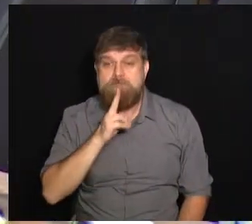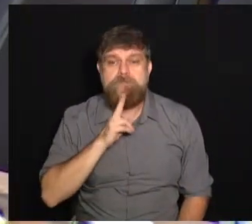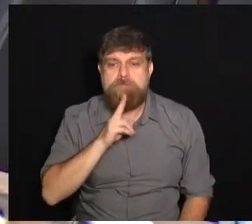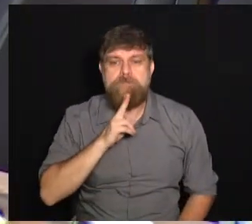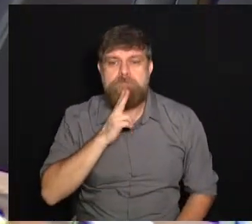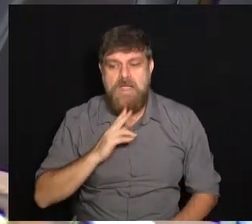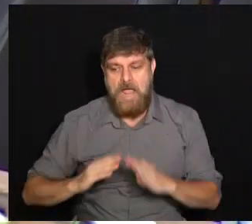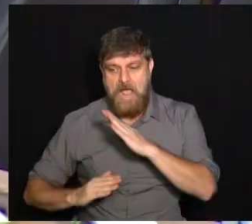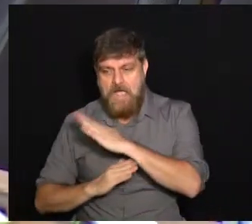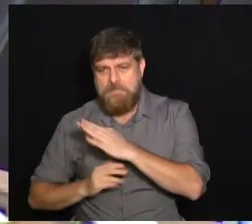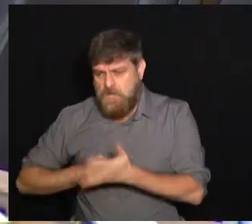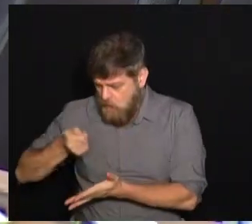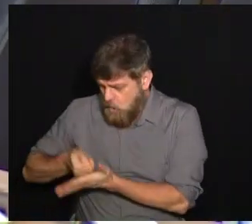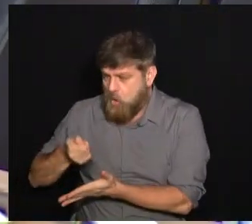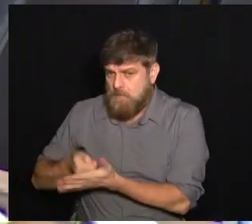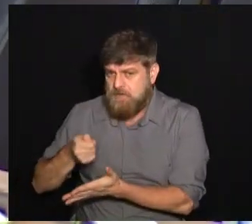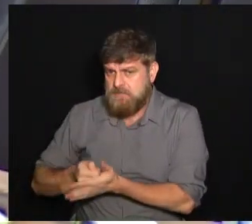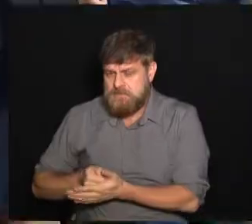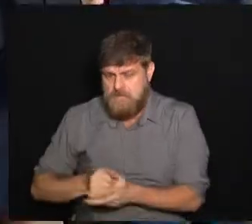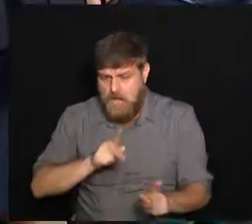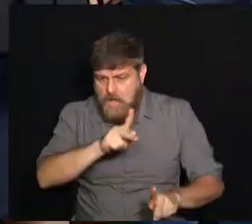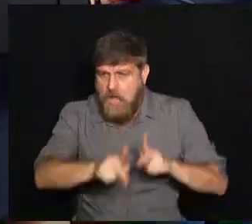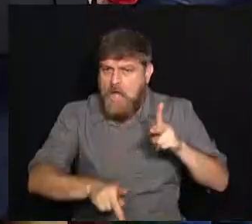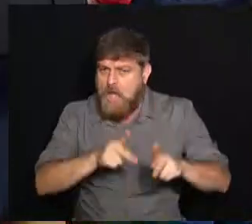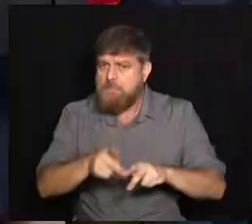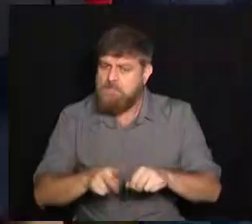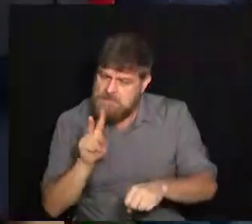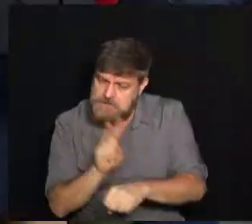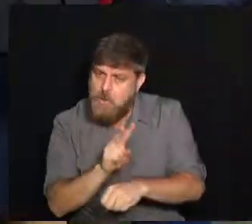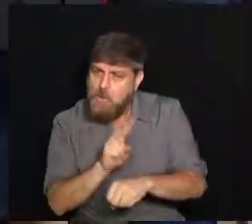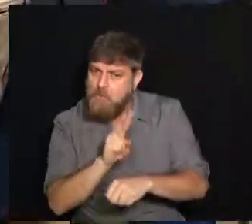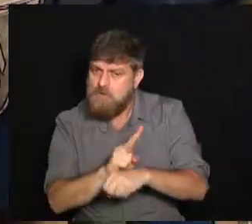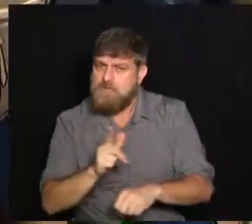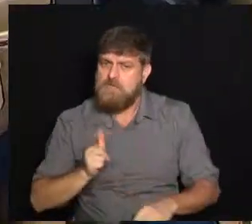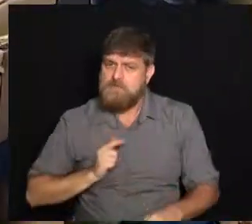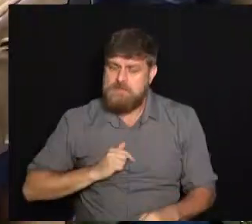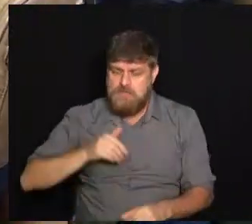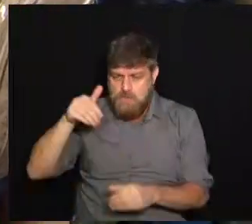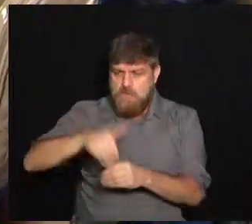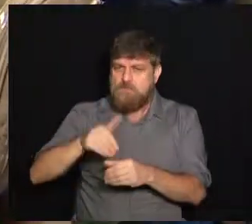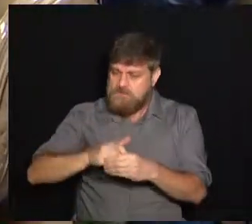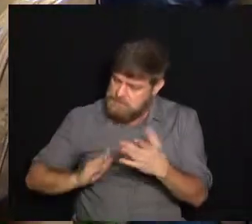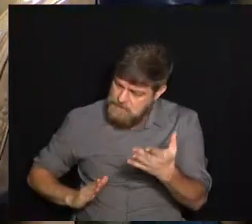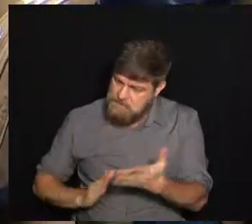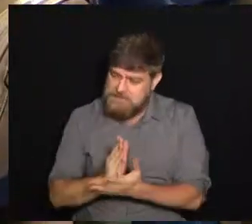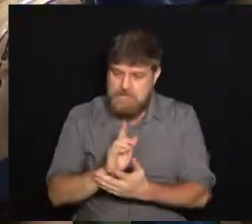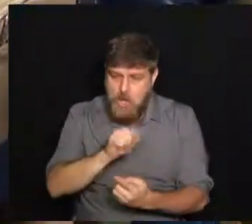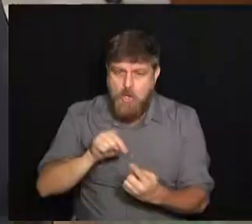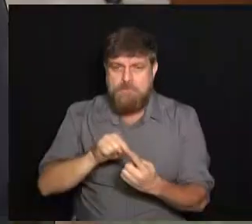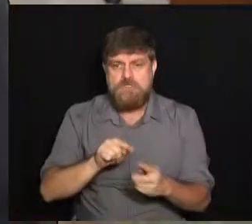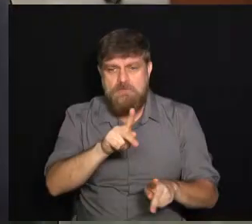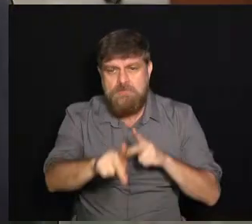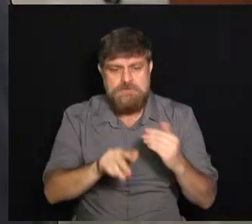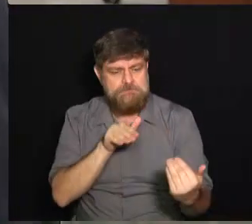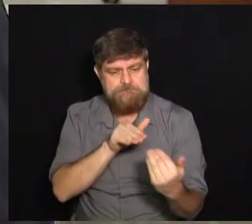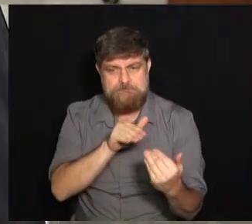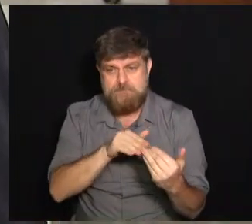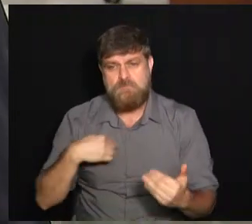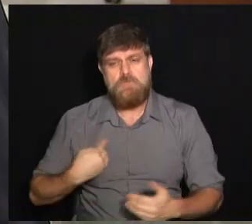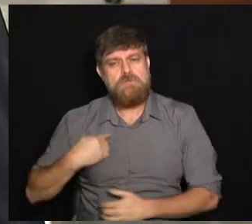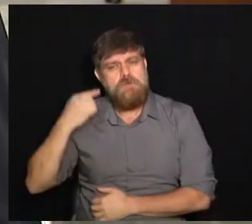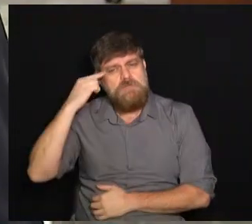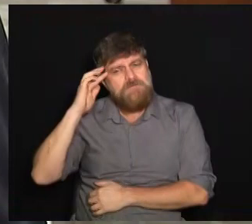a Câmara tem o dever de cuidar da população, apresentando e aprovando projetos para o bem da sociedade. Nós devemos